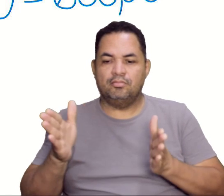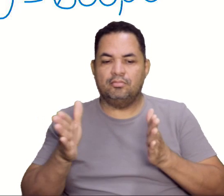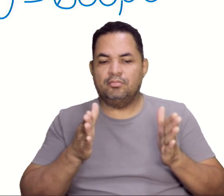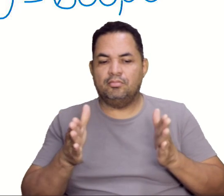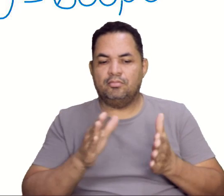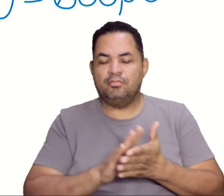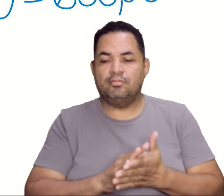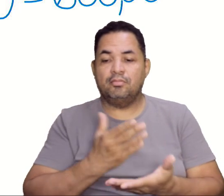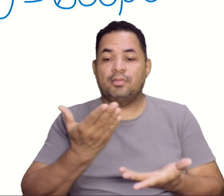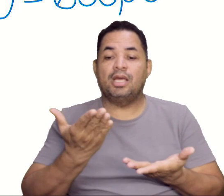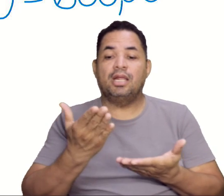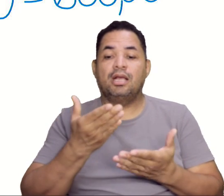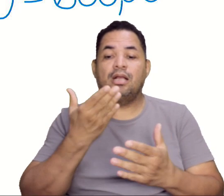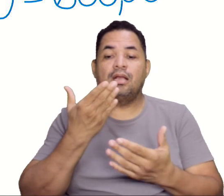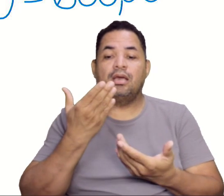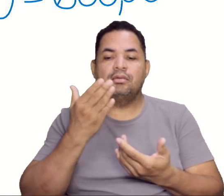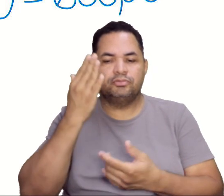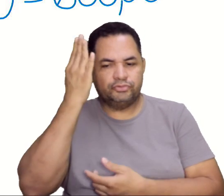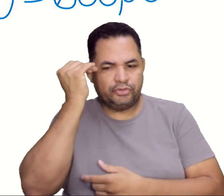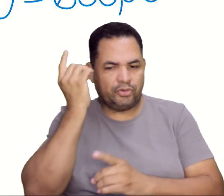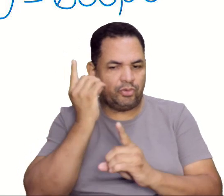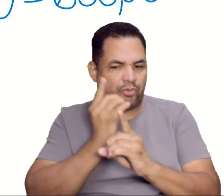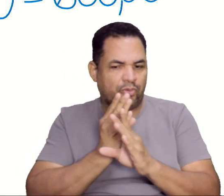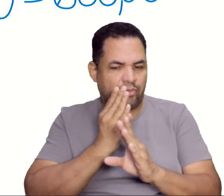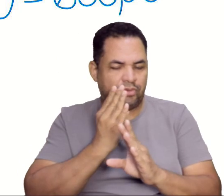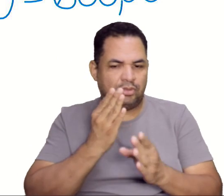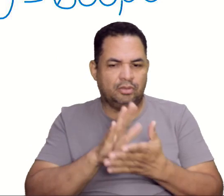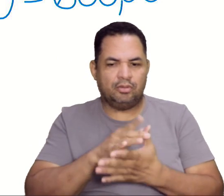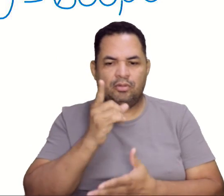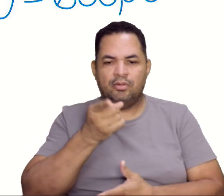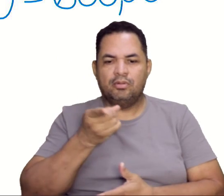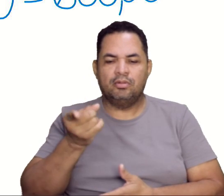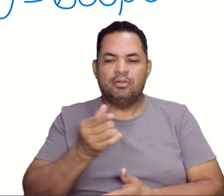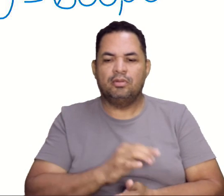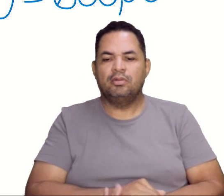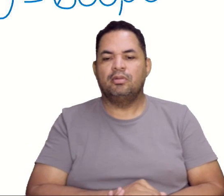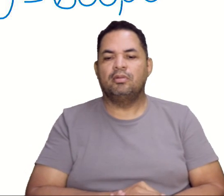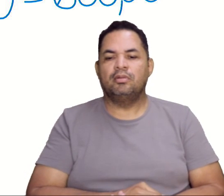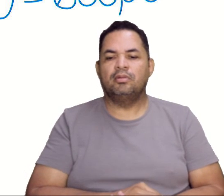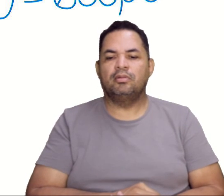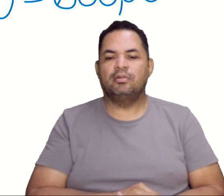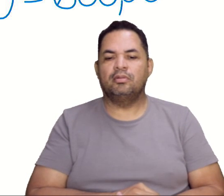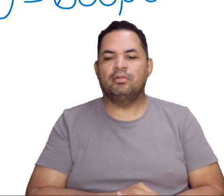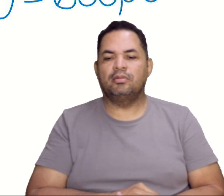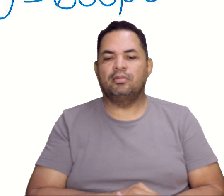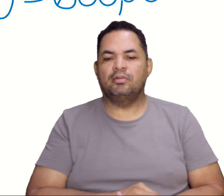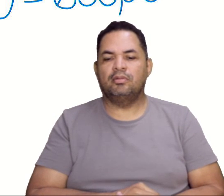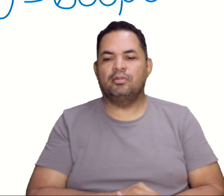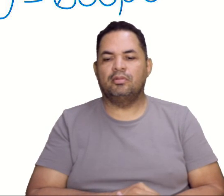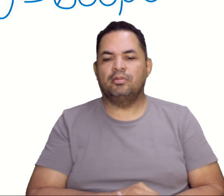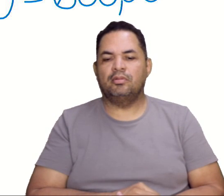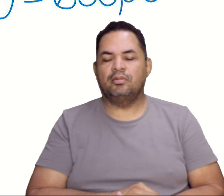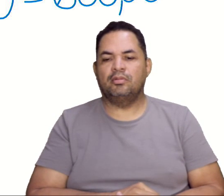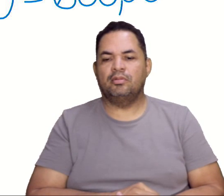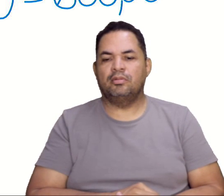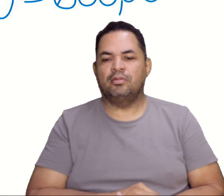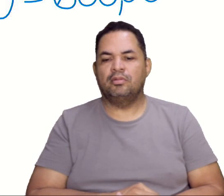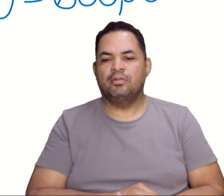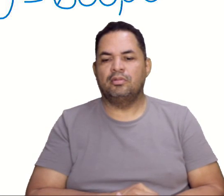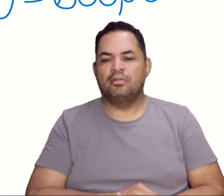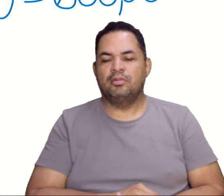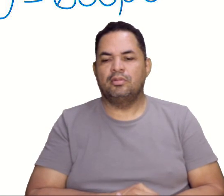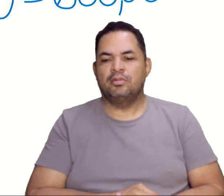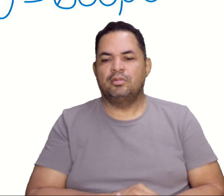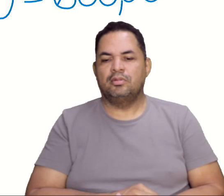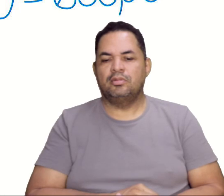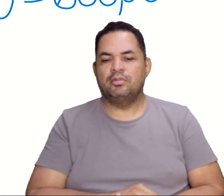queremos descobrir corta corta corta corta corta corta vamos ficar com 8 x 25 4